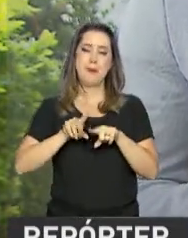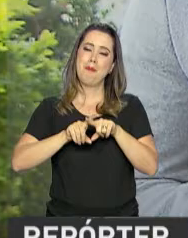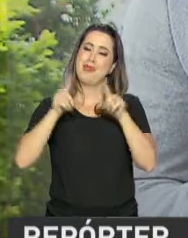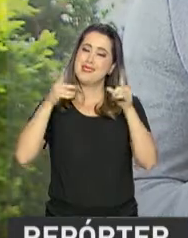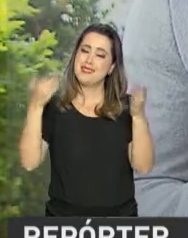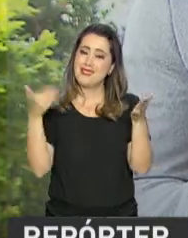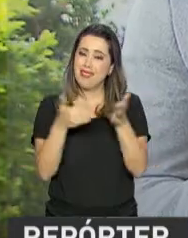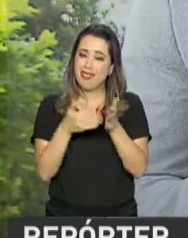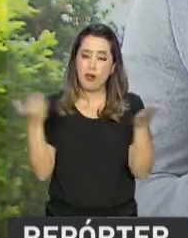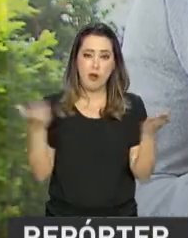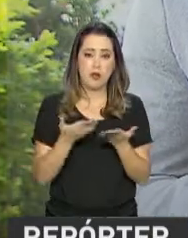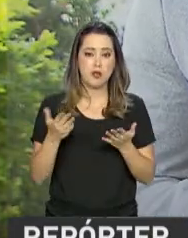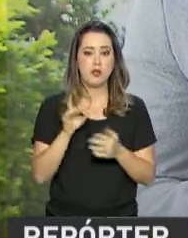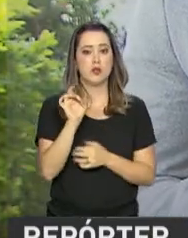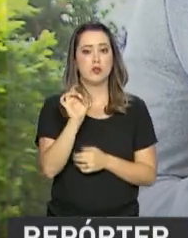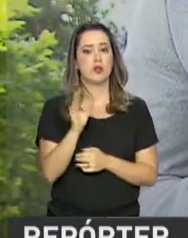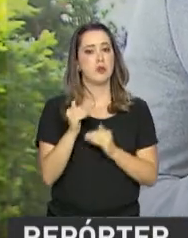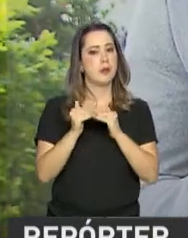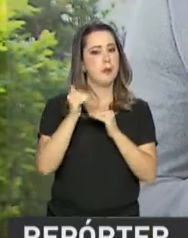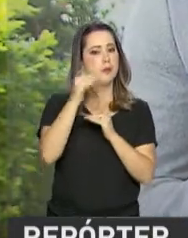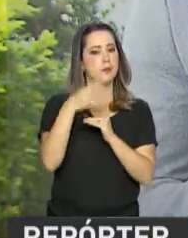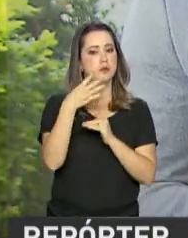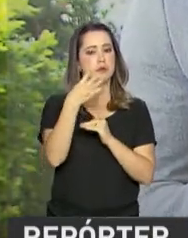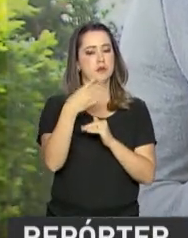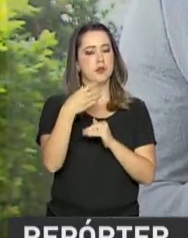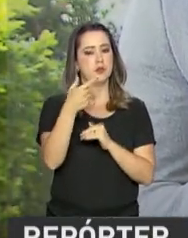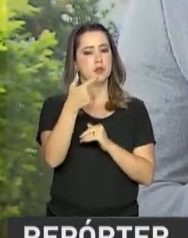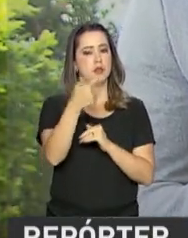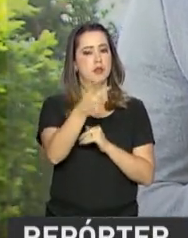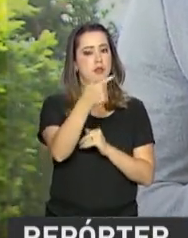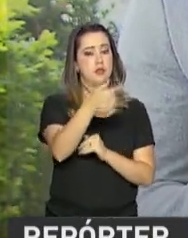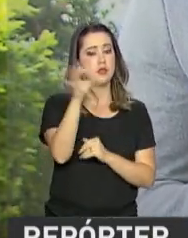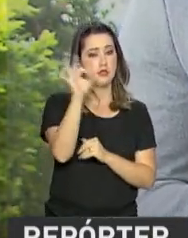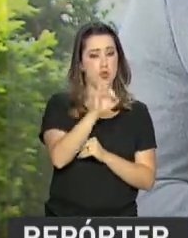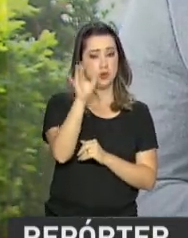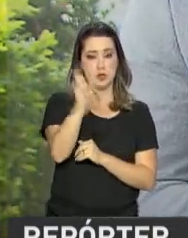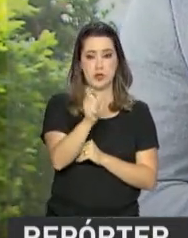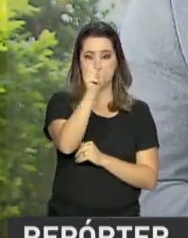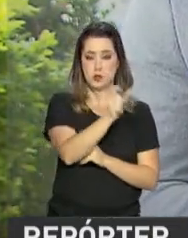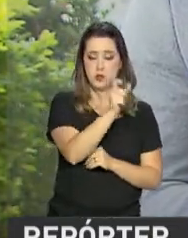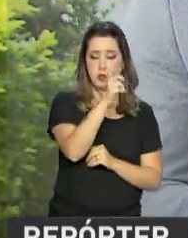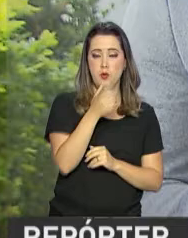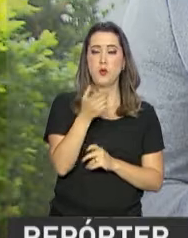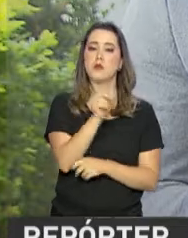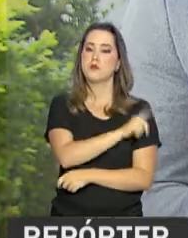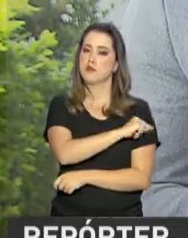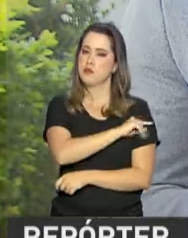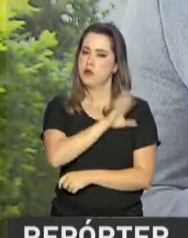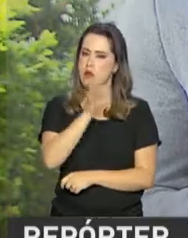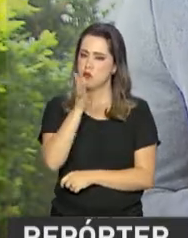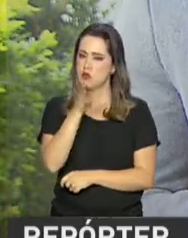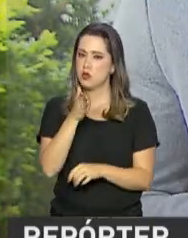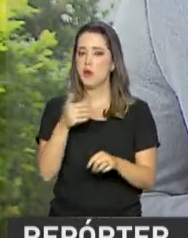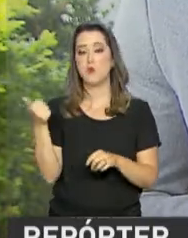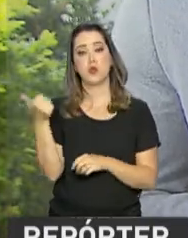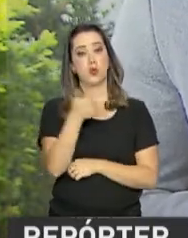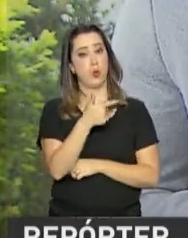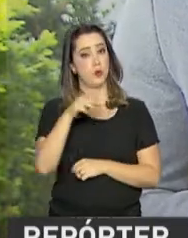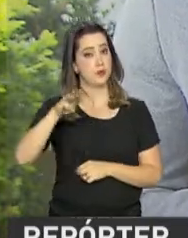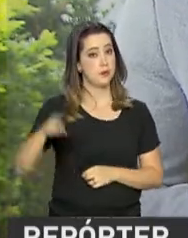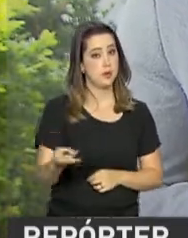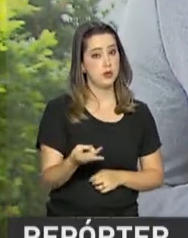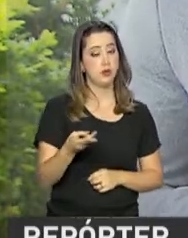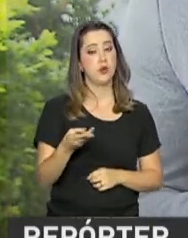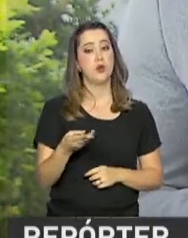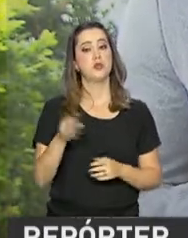a campanha atingiu um pouco mais de 77% de pessoas vacinadas cerca de 12 milhões de pessoas